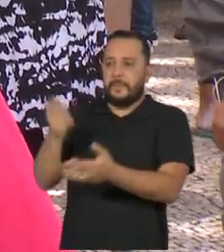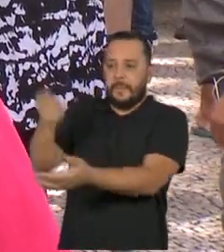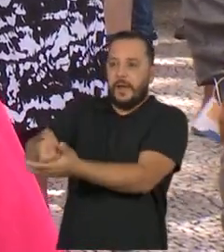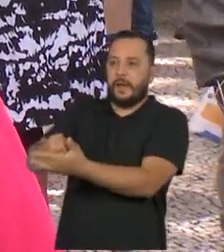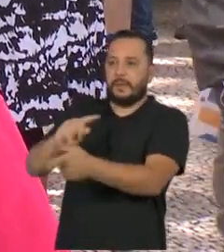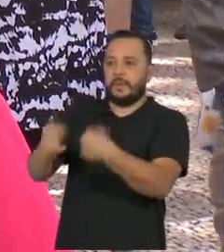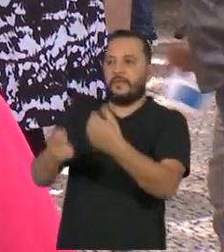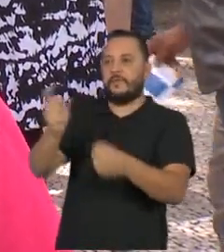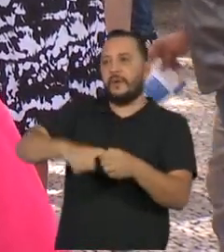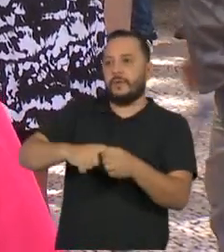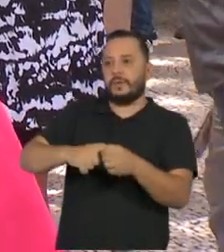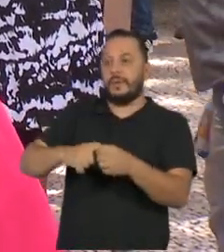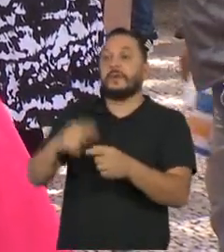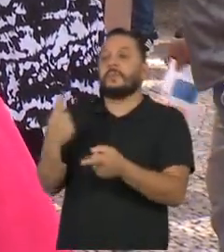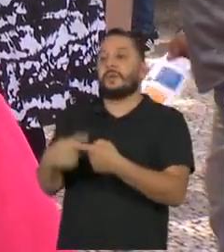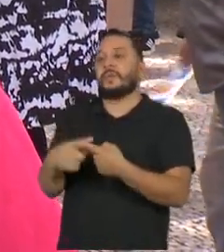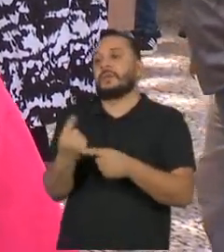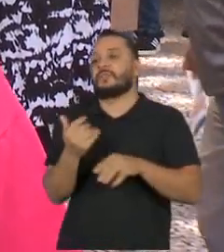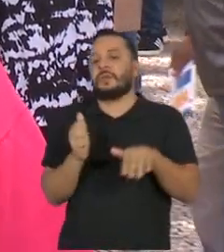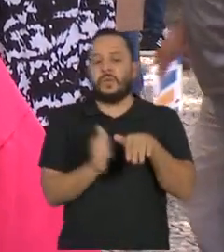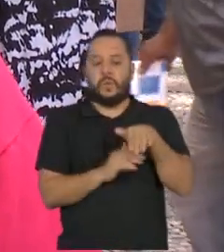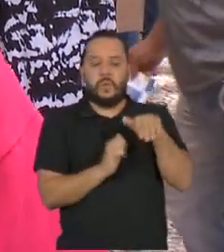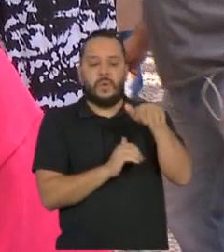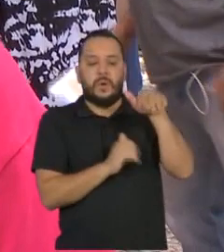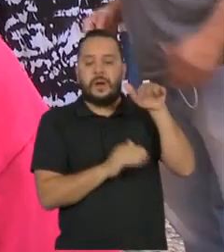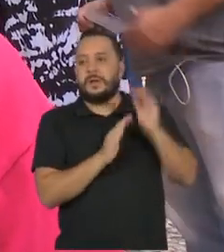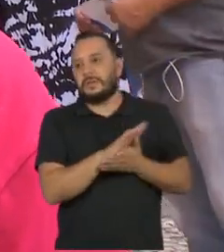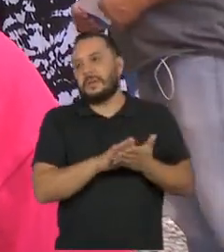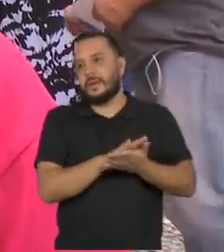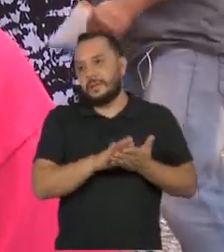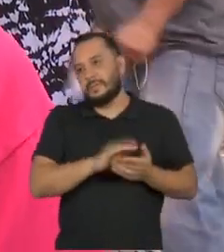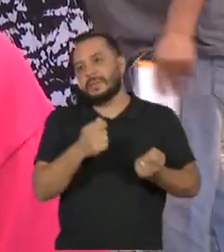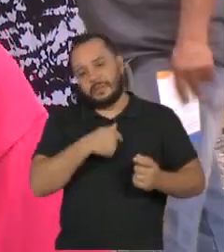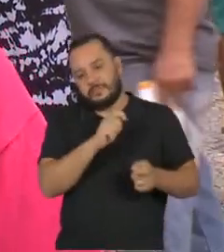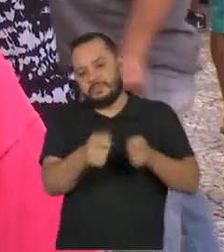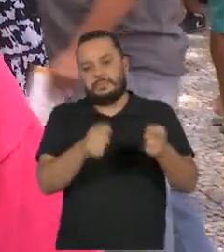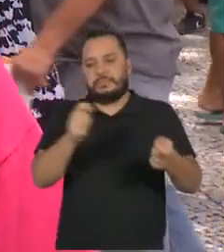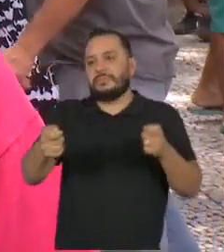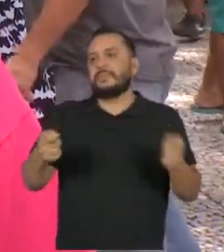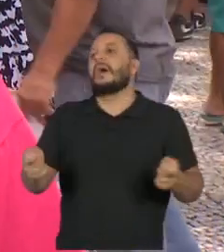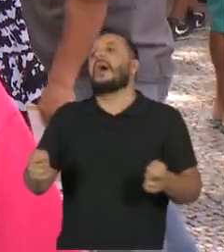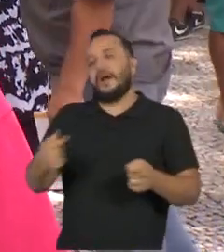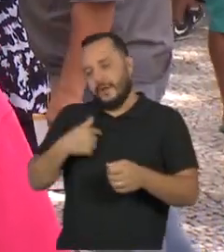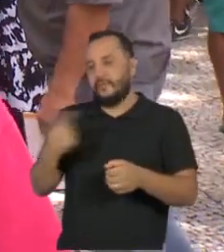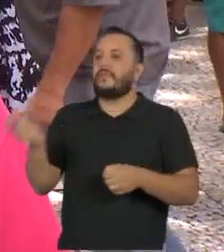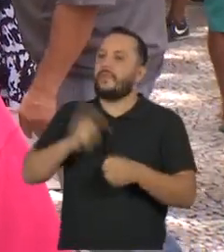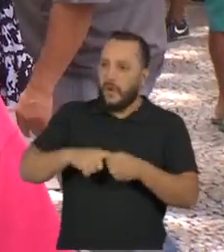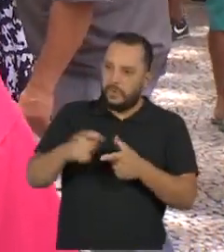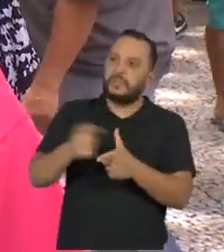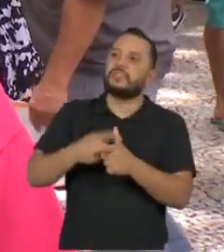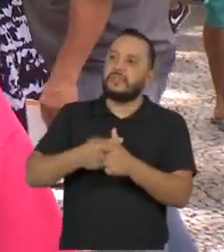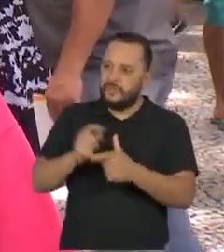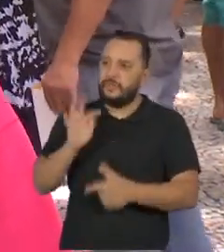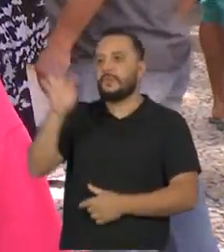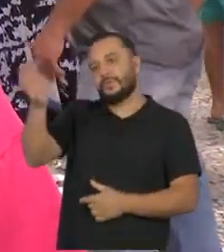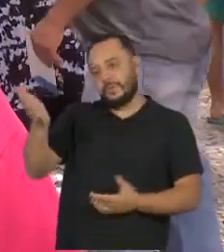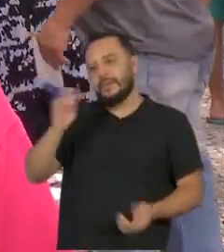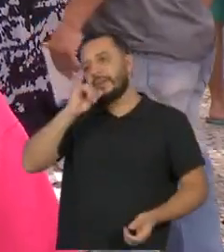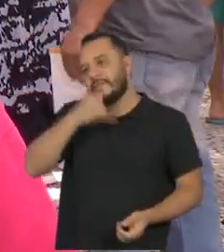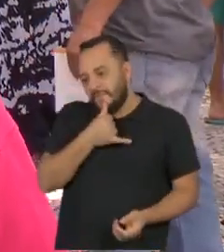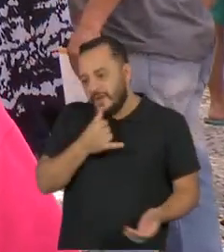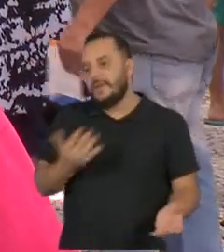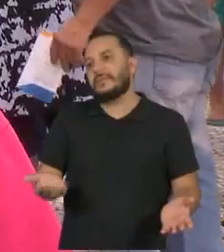acaba não fazendo uma reserva financeira para suprir essas emergências. E aí volta a ter algum problema no futuro e,